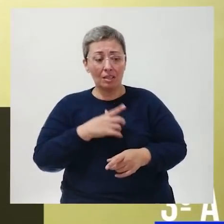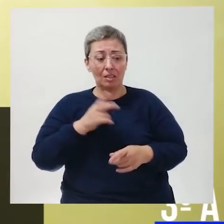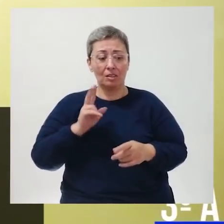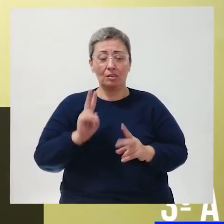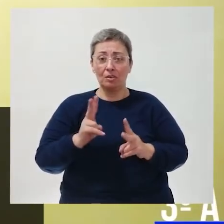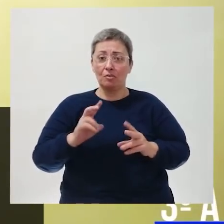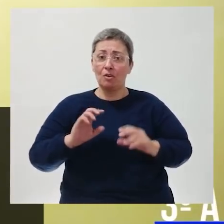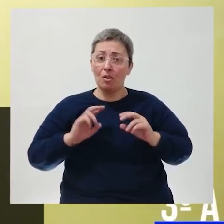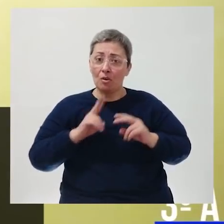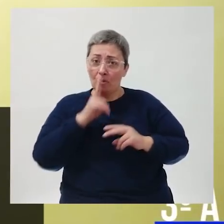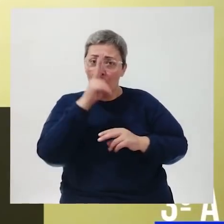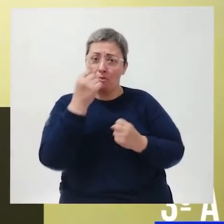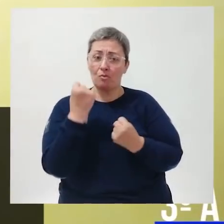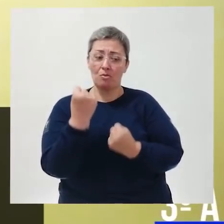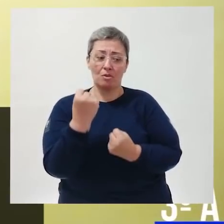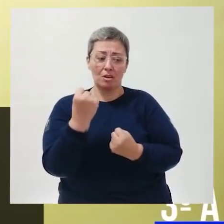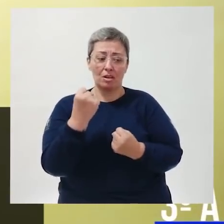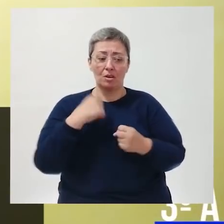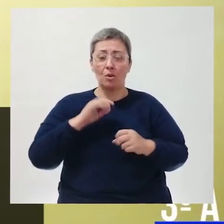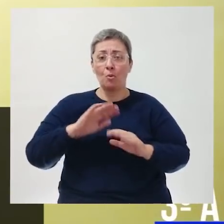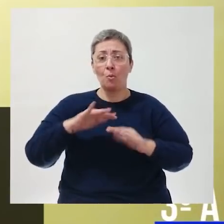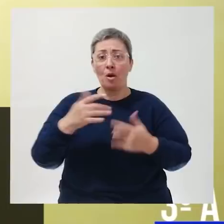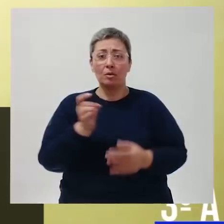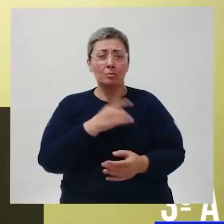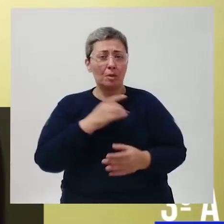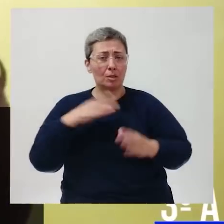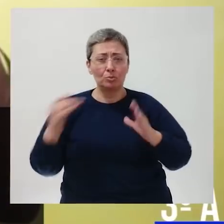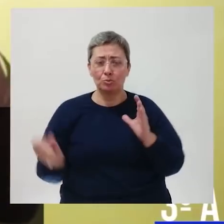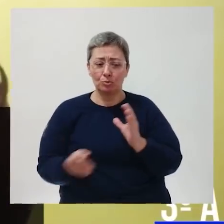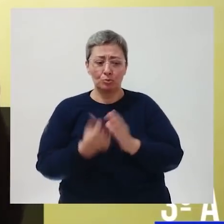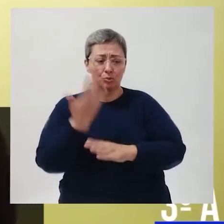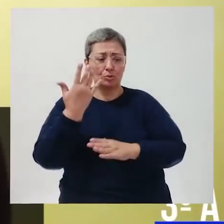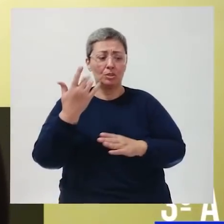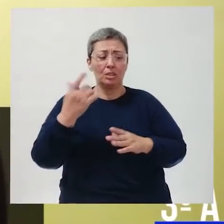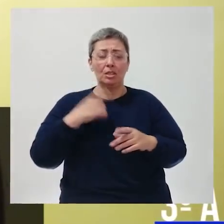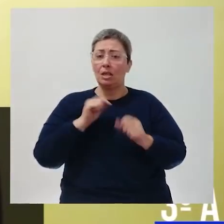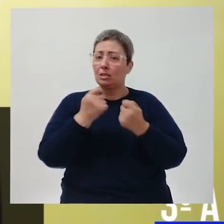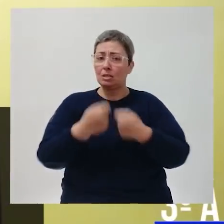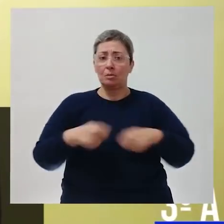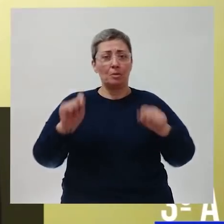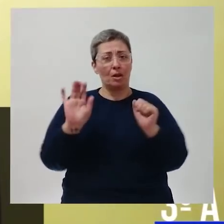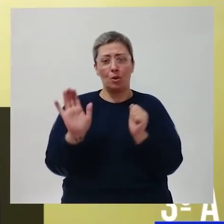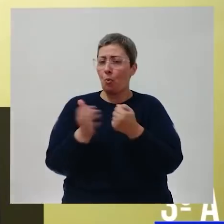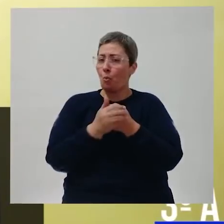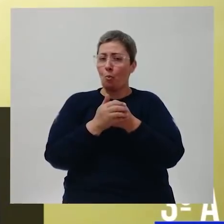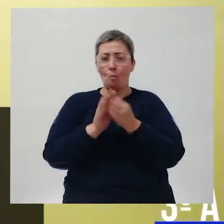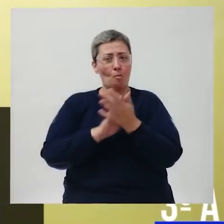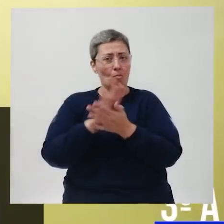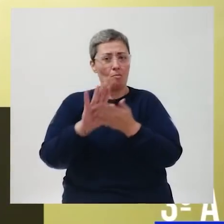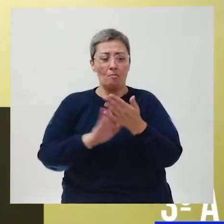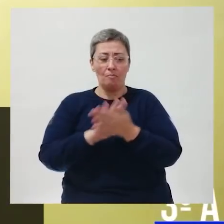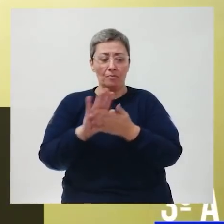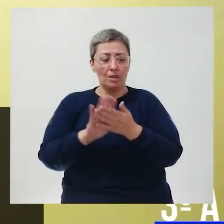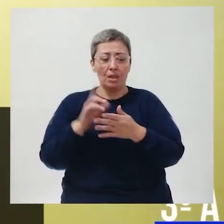para se fortalecer. E quando o medo surgir, não precisa de se